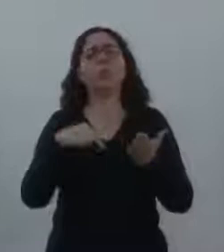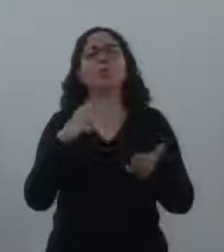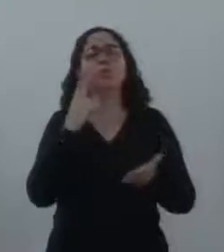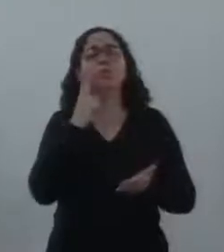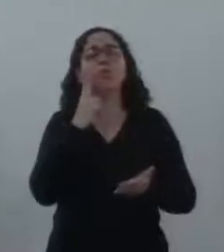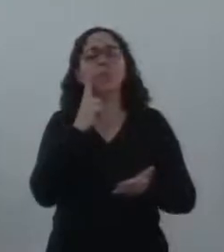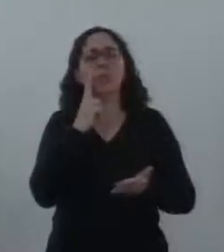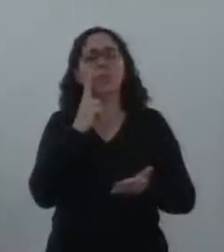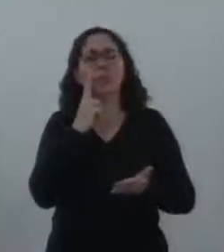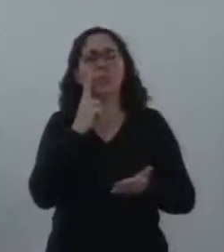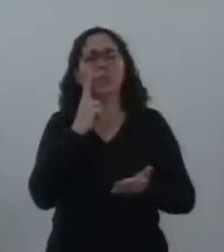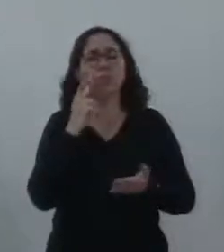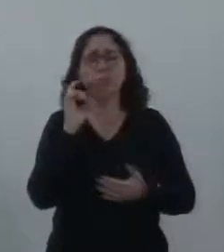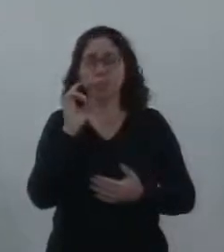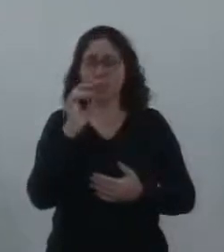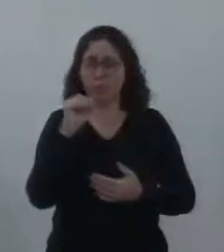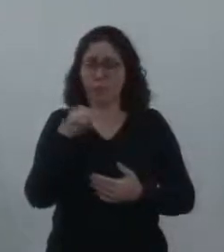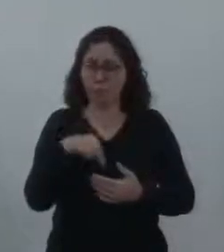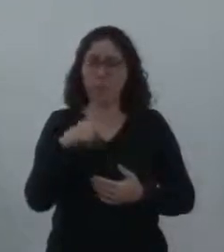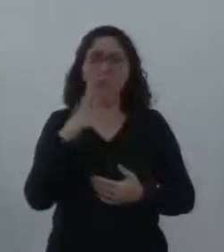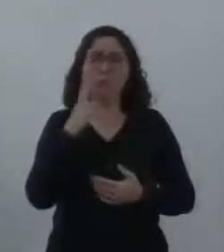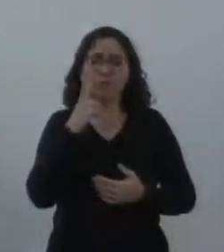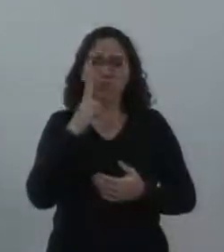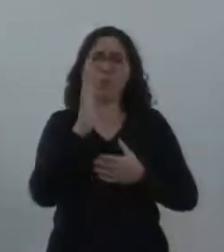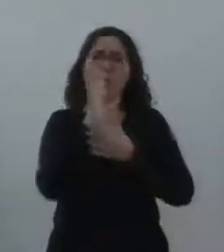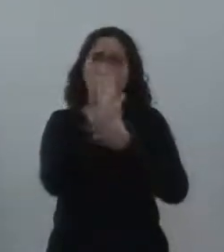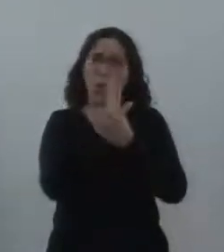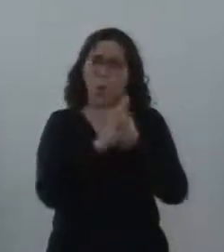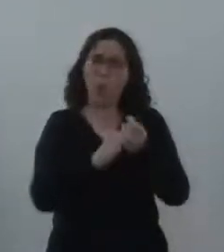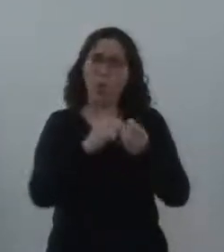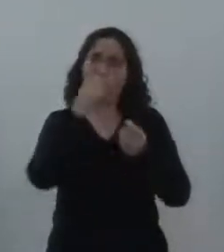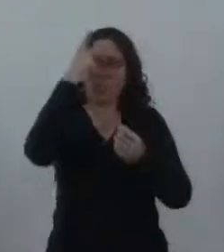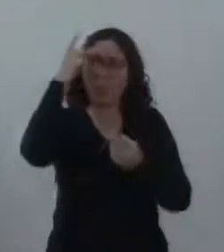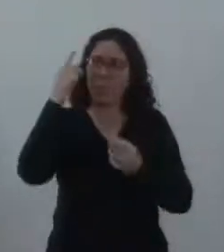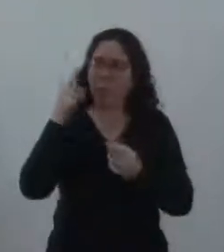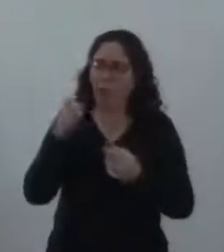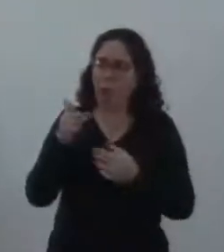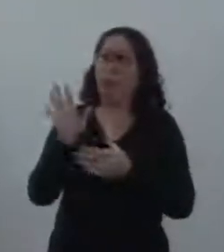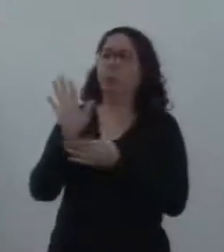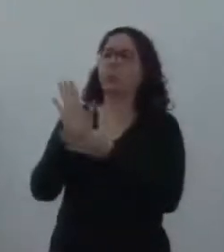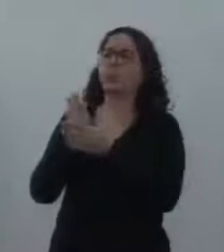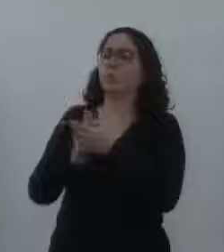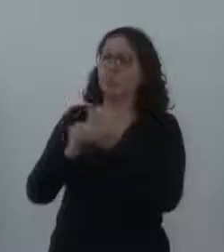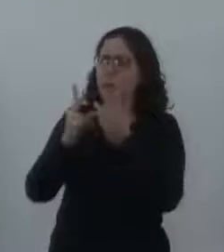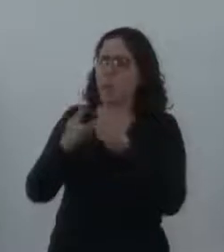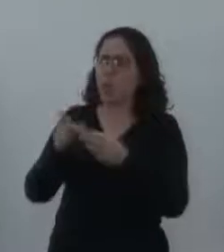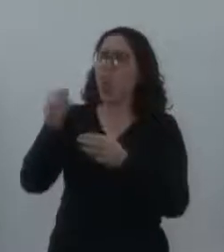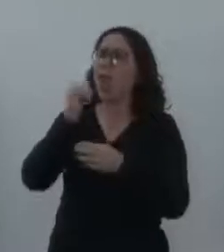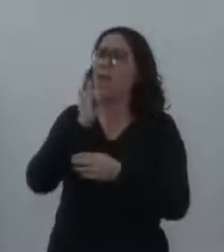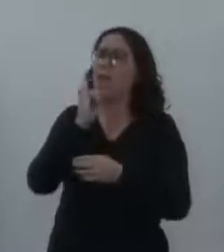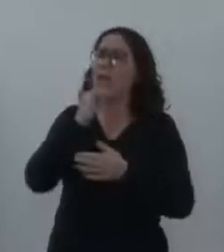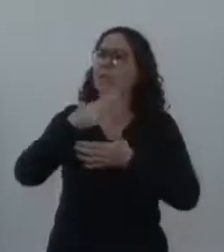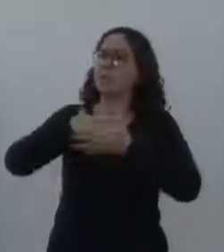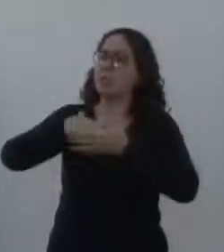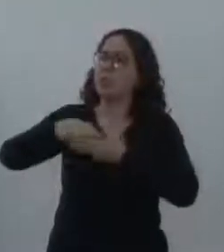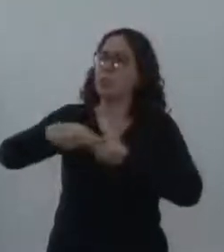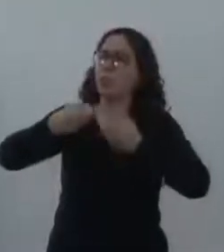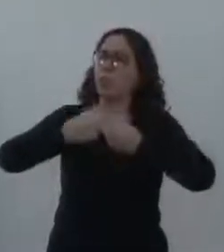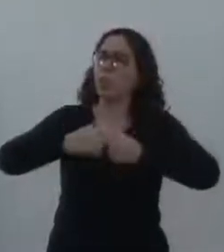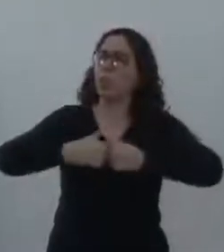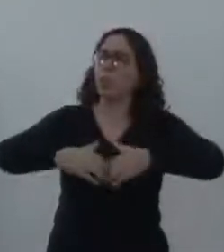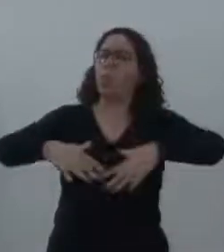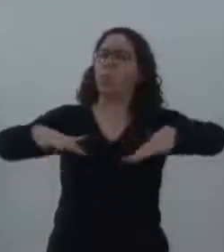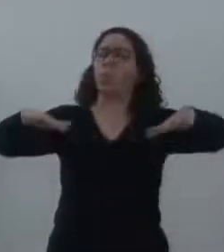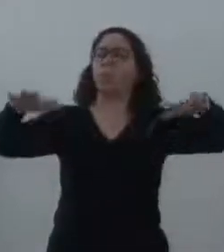Vinhedo? Não só o município dando exemplo, o município pode e deve trazer essa discussão, mas